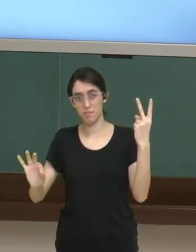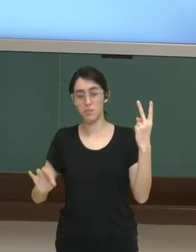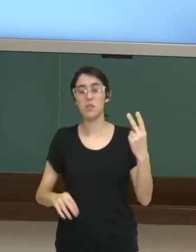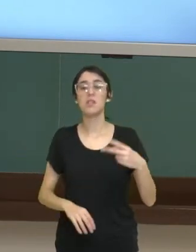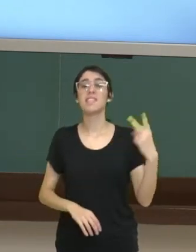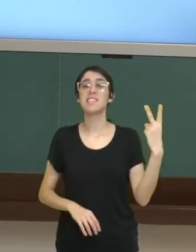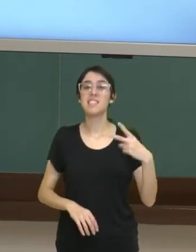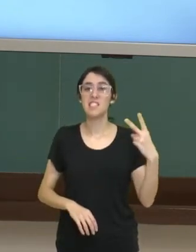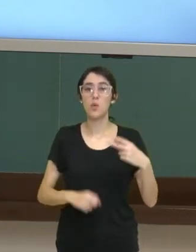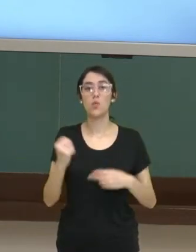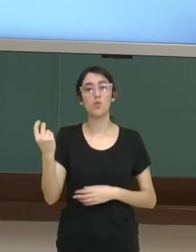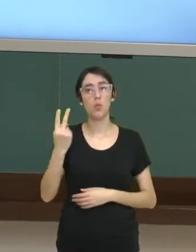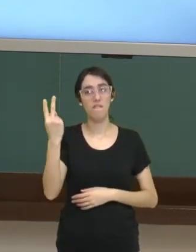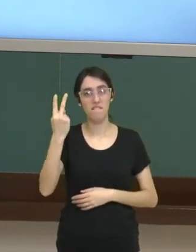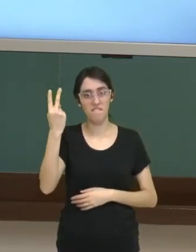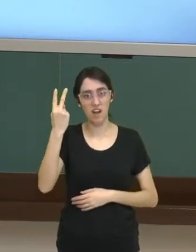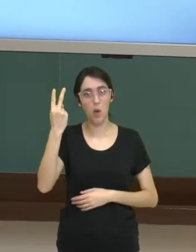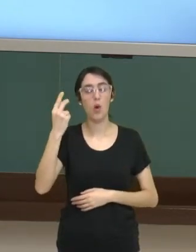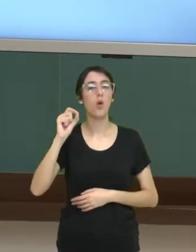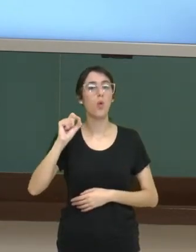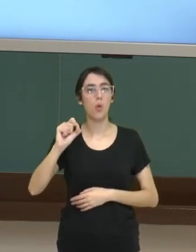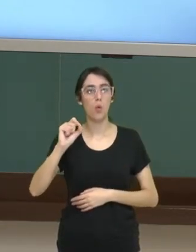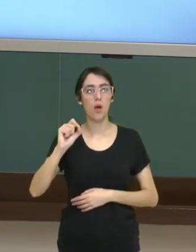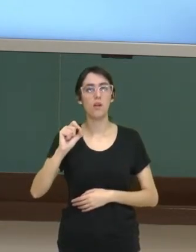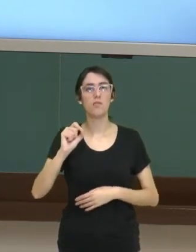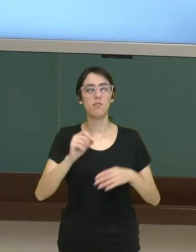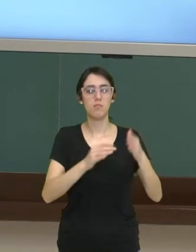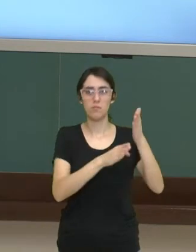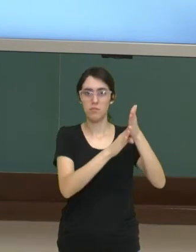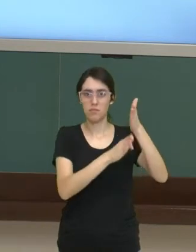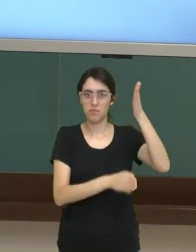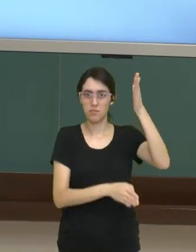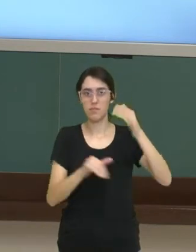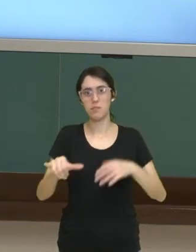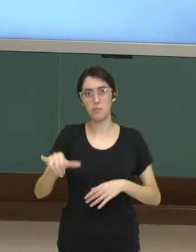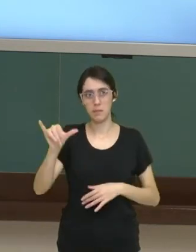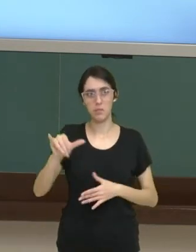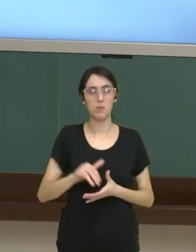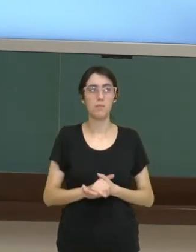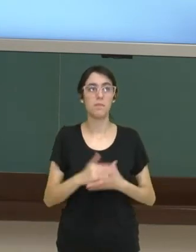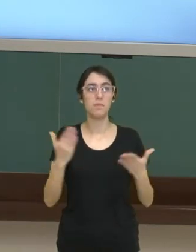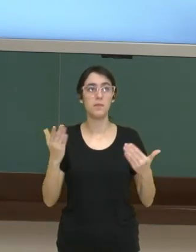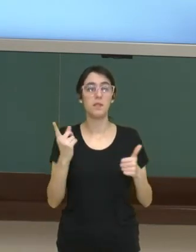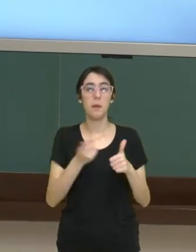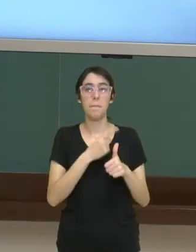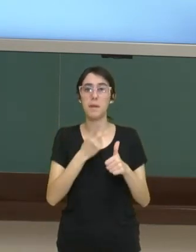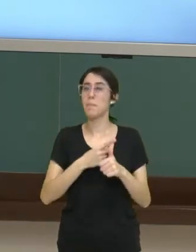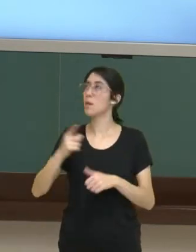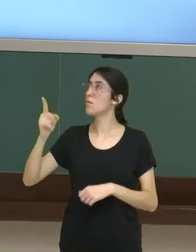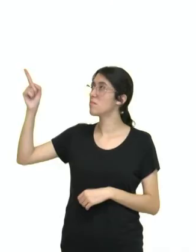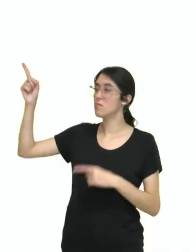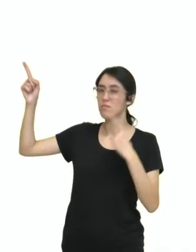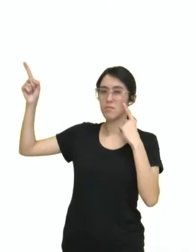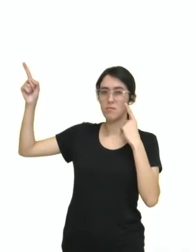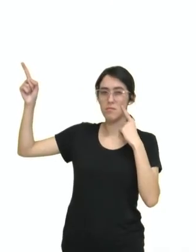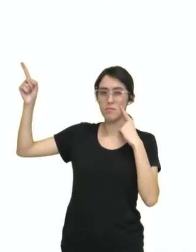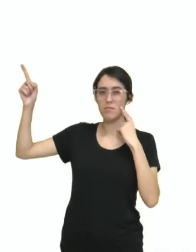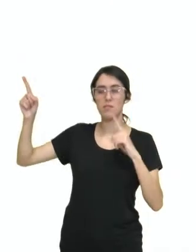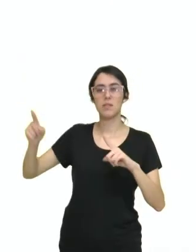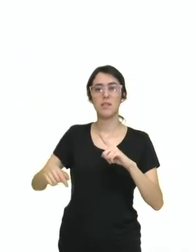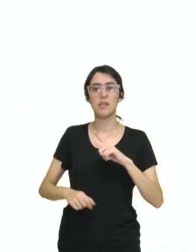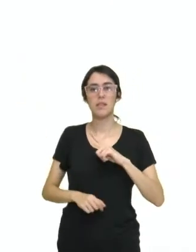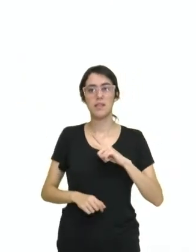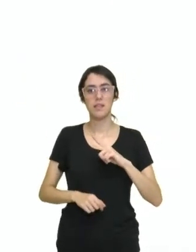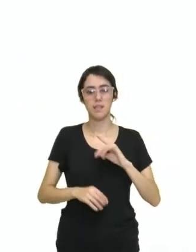segundo valor vai ser da ordenada. Então, portanto, esse primeiro ponto aqui, ele tem